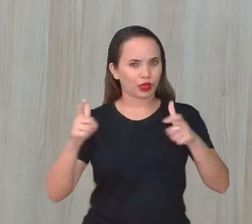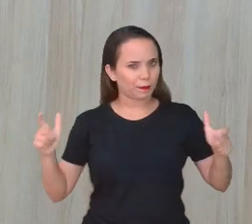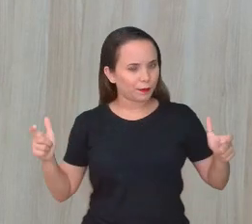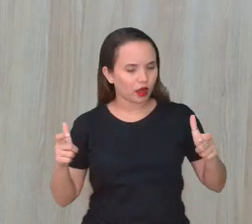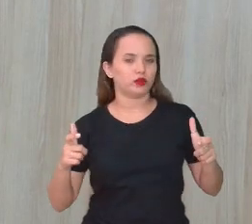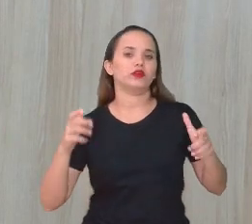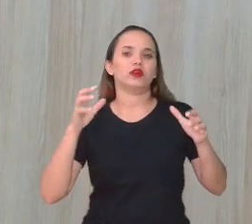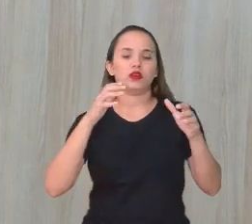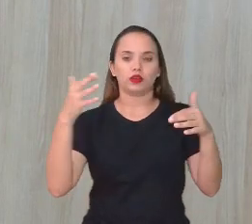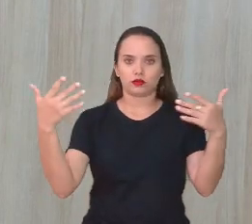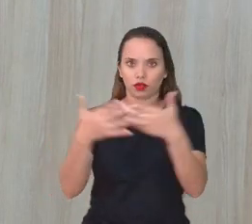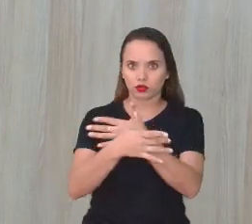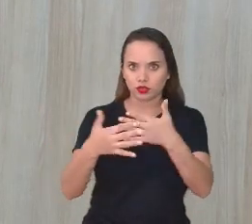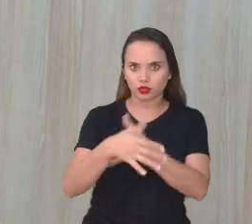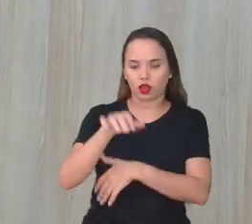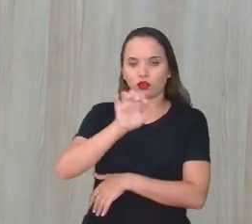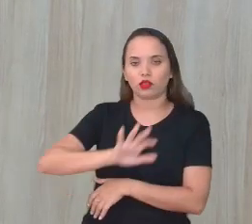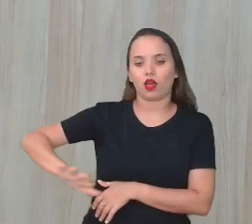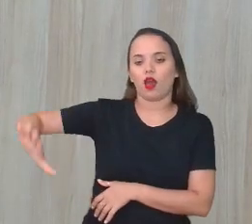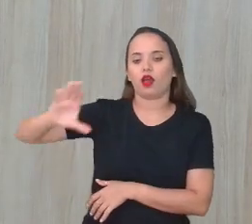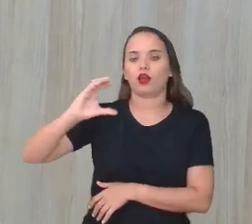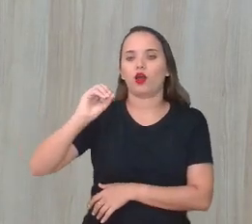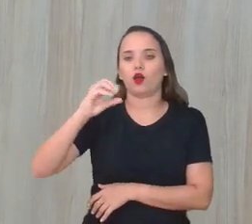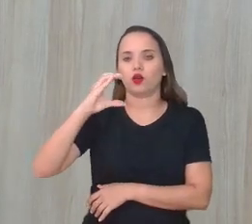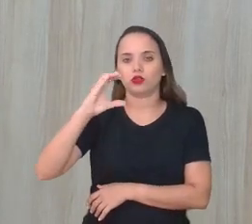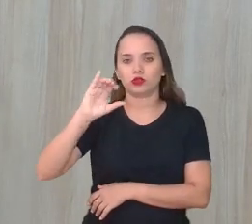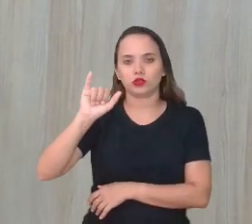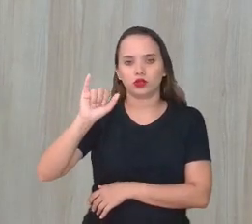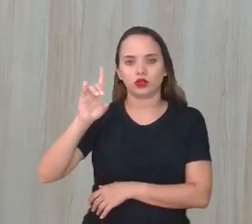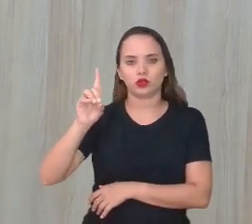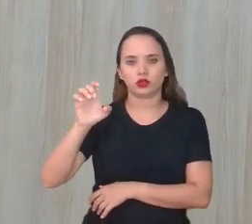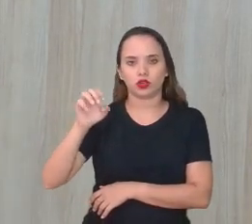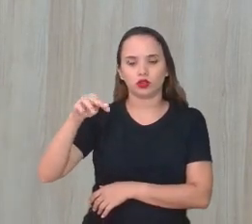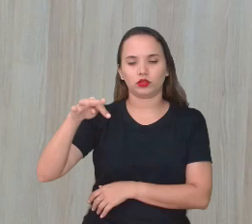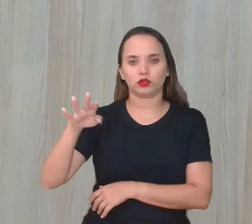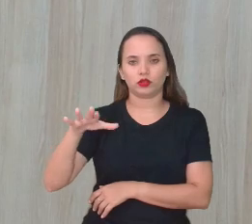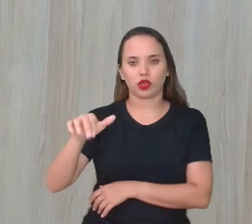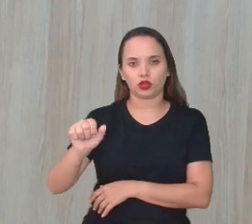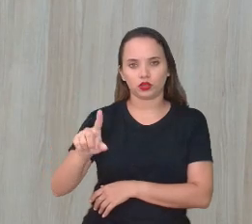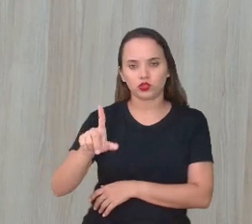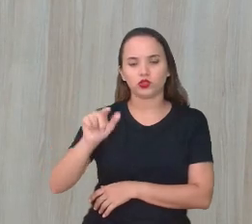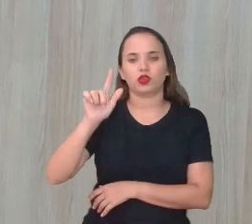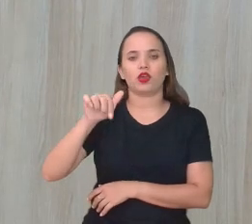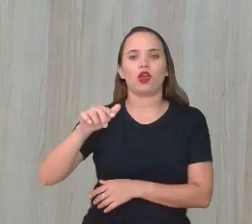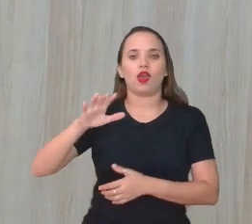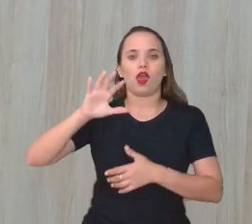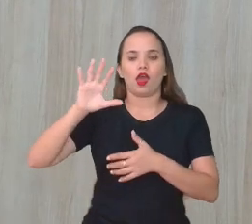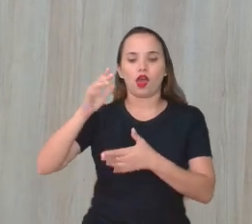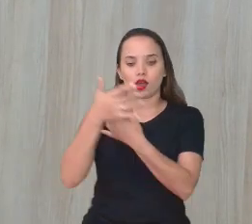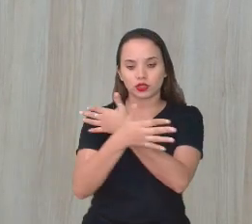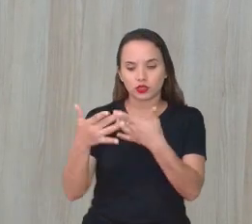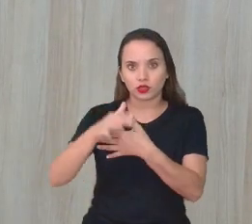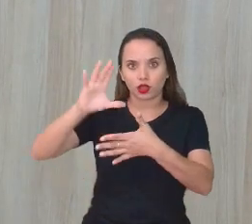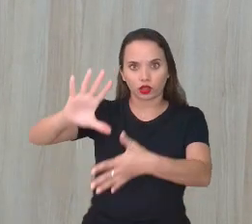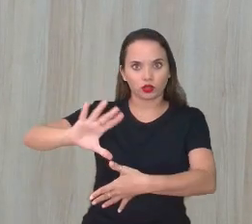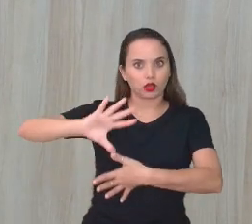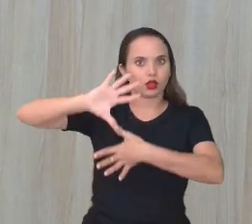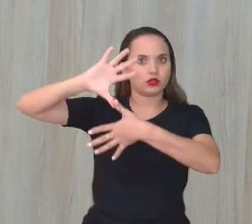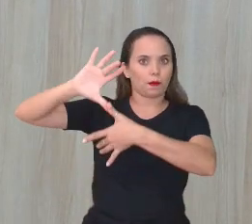cidades ocidentais, beleza? Cidades ocidentais são as cidades das Américas e da